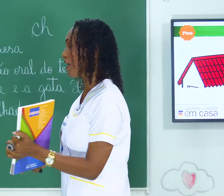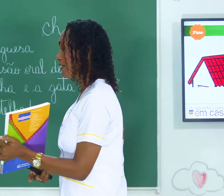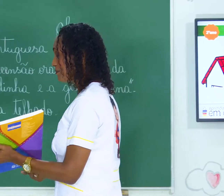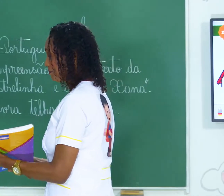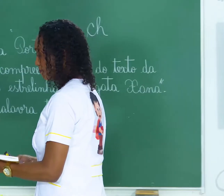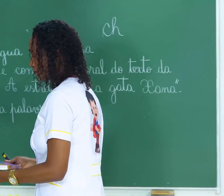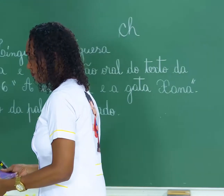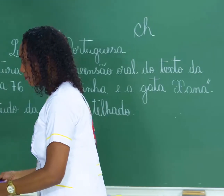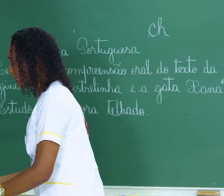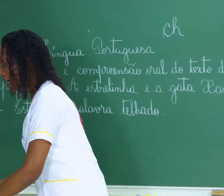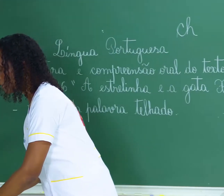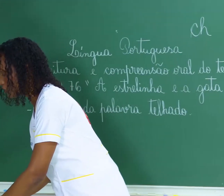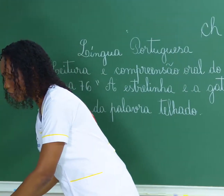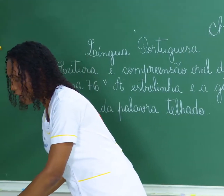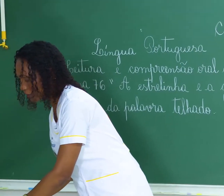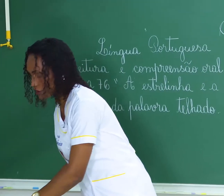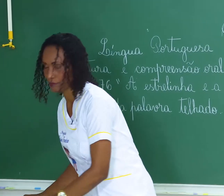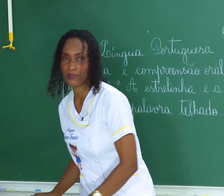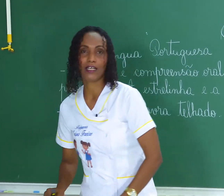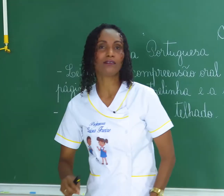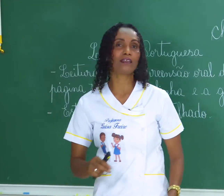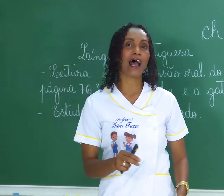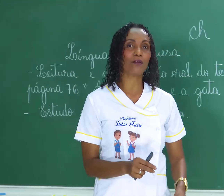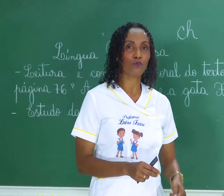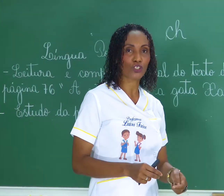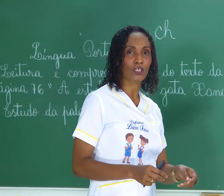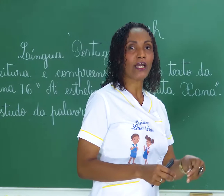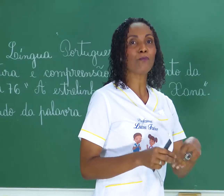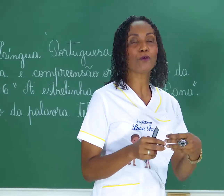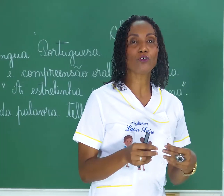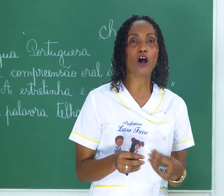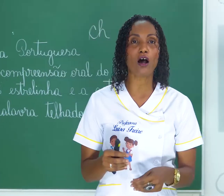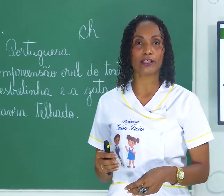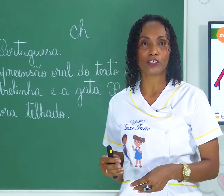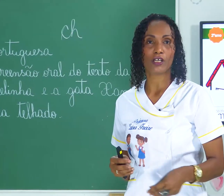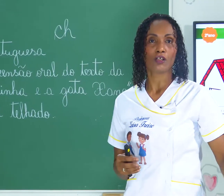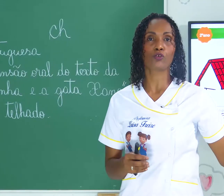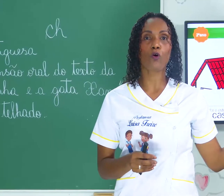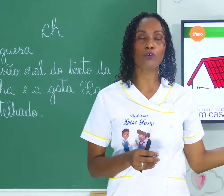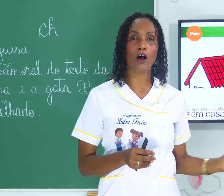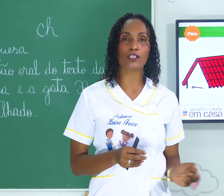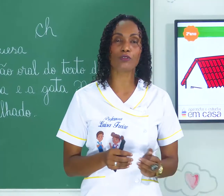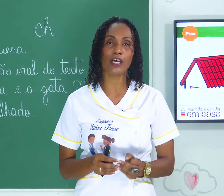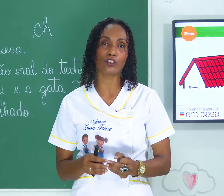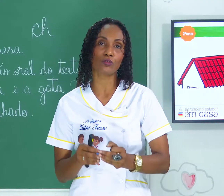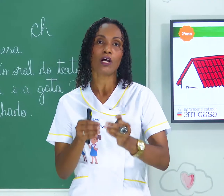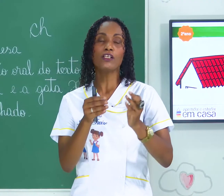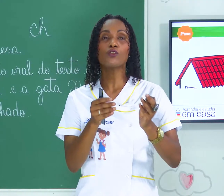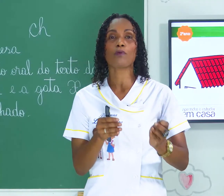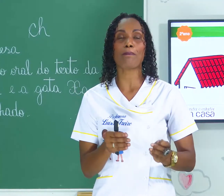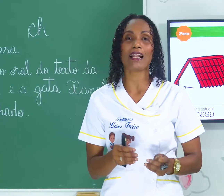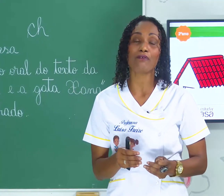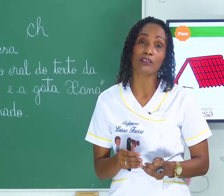agora antes de nós entrarmos em pormenores sobre o nosso